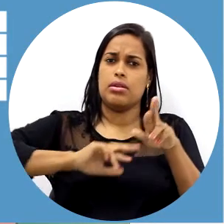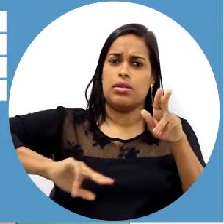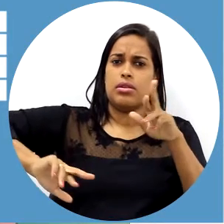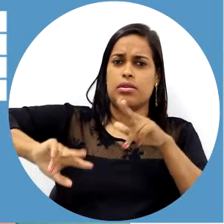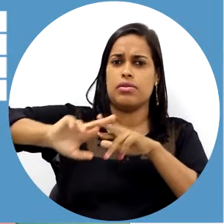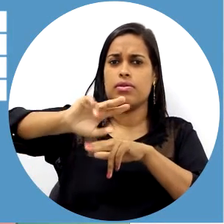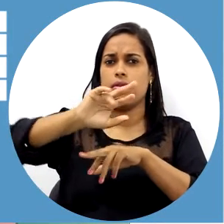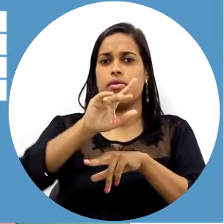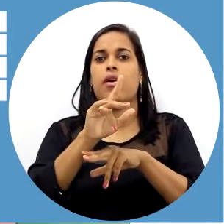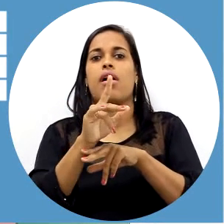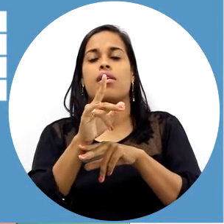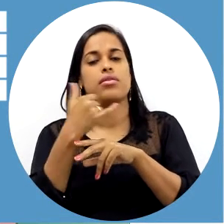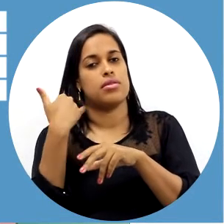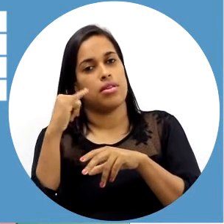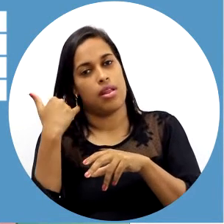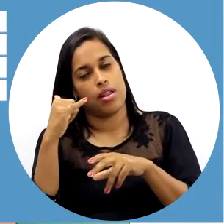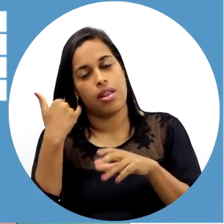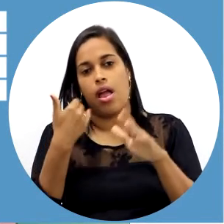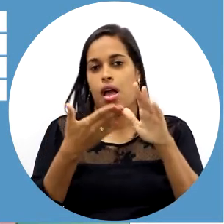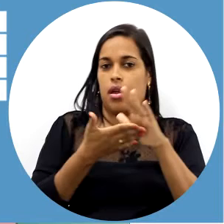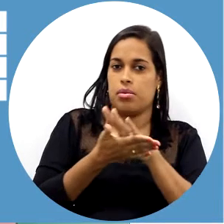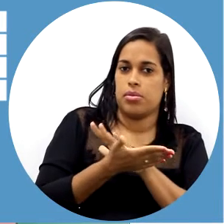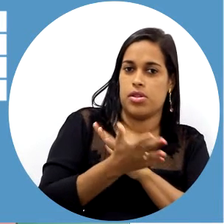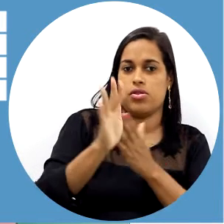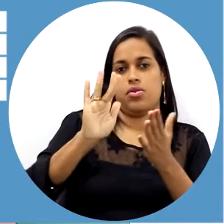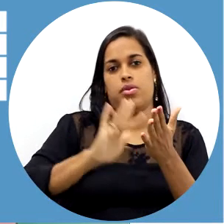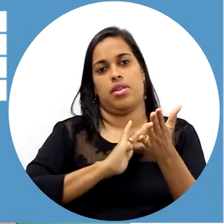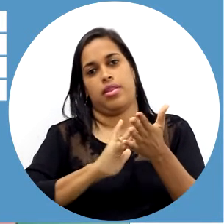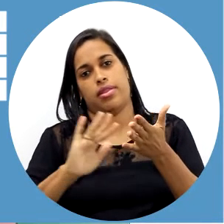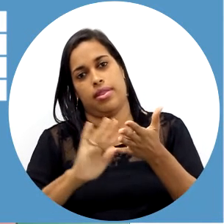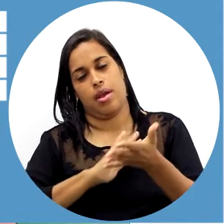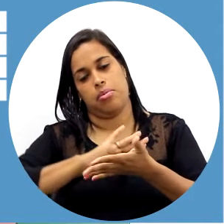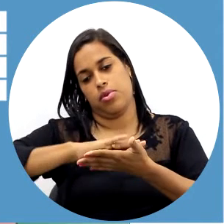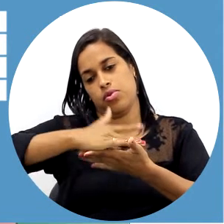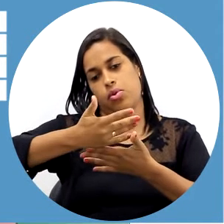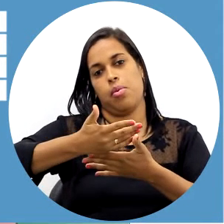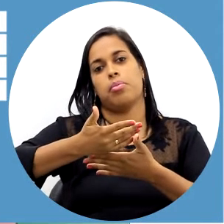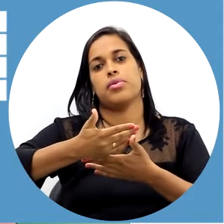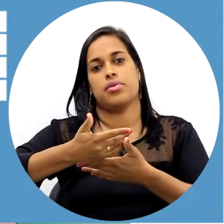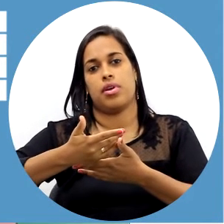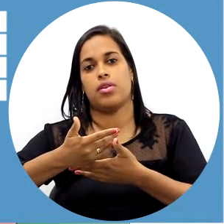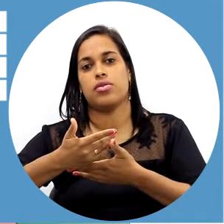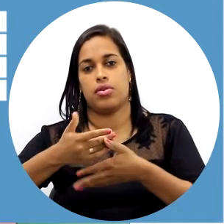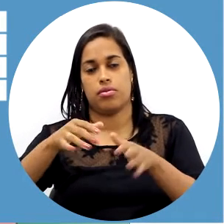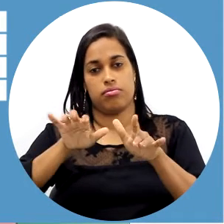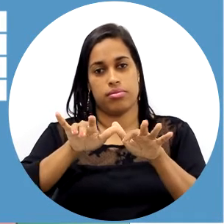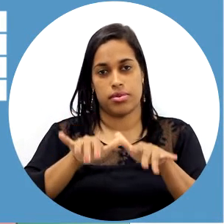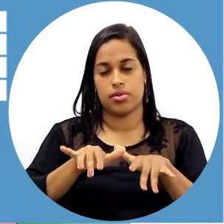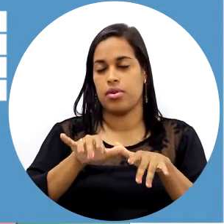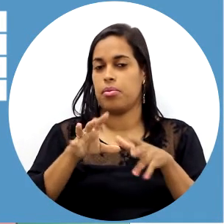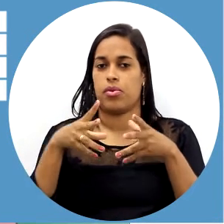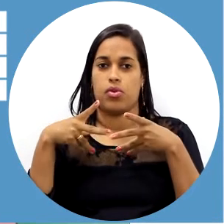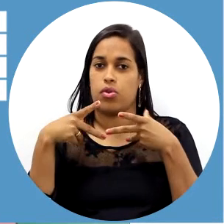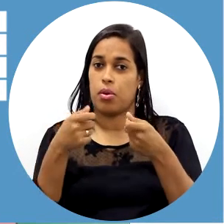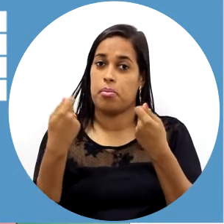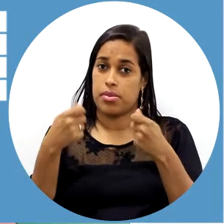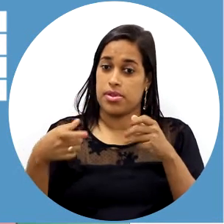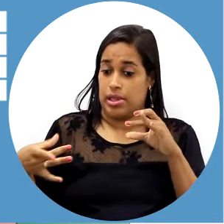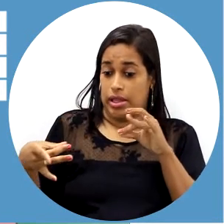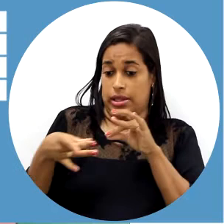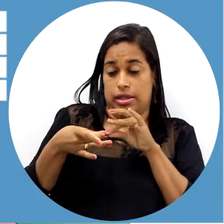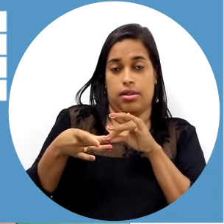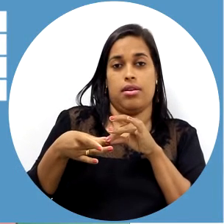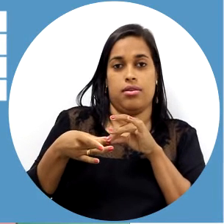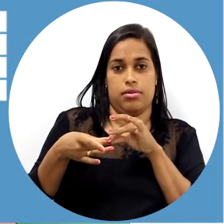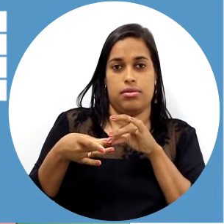com diversos dispositivos, de celular, impressora, tablet, computador, notebook, e o protocolo TCP/IP está encapsulado em todos